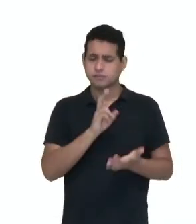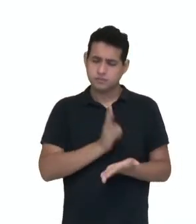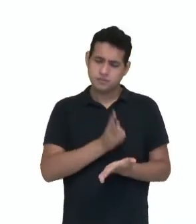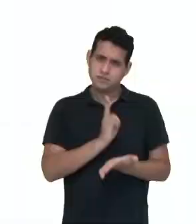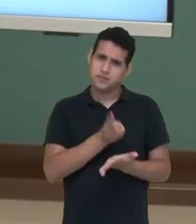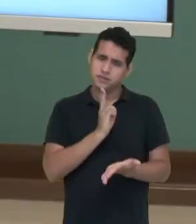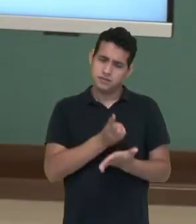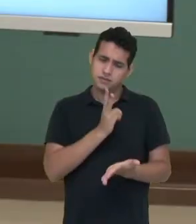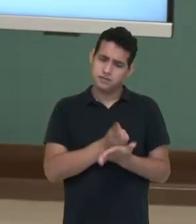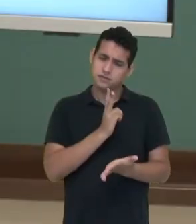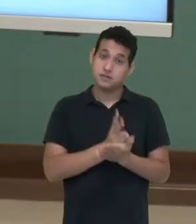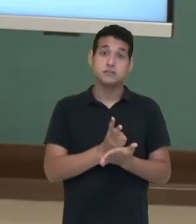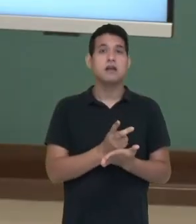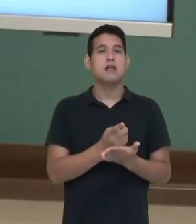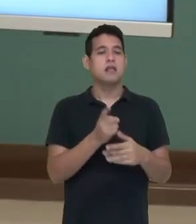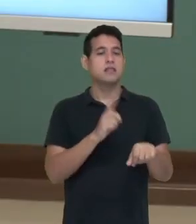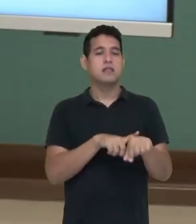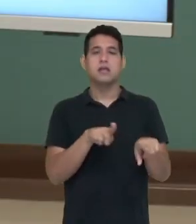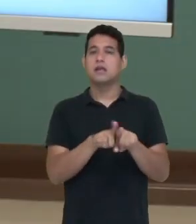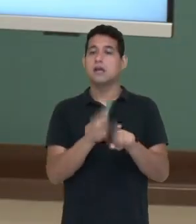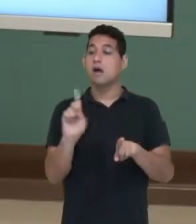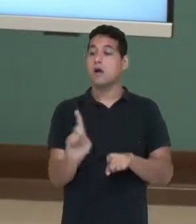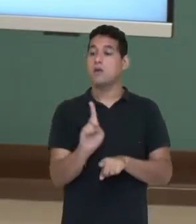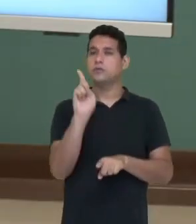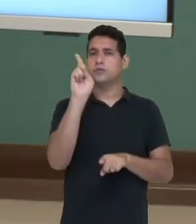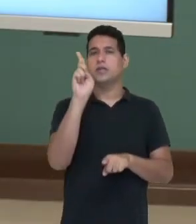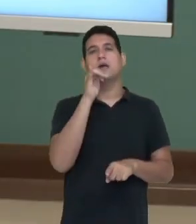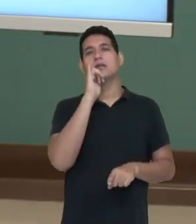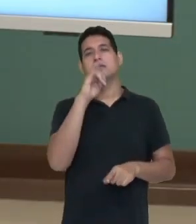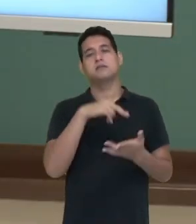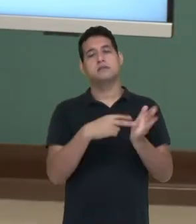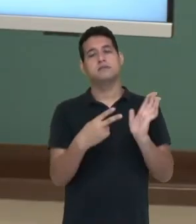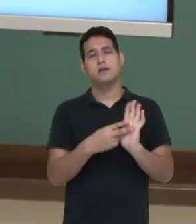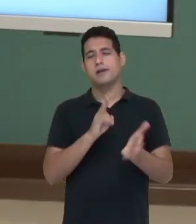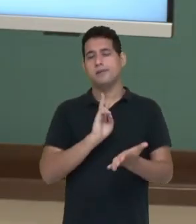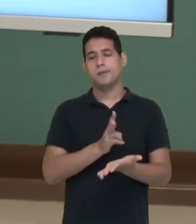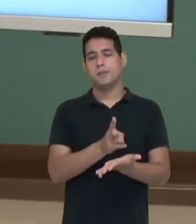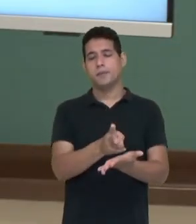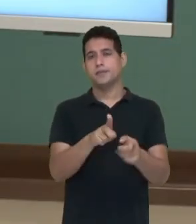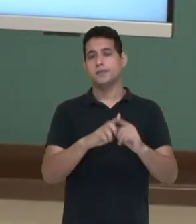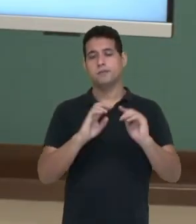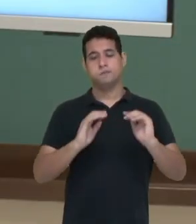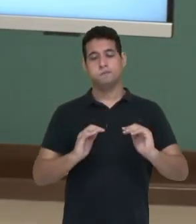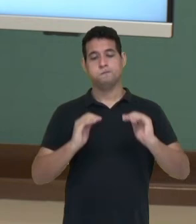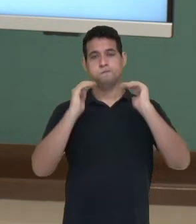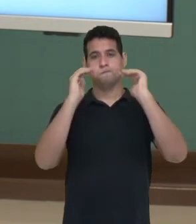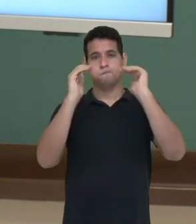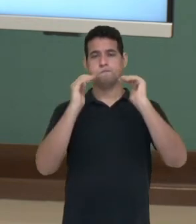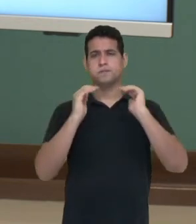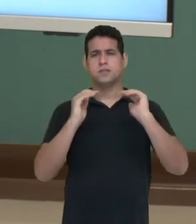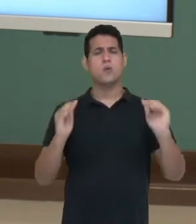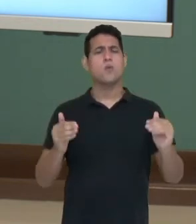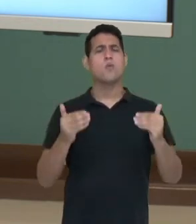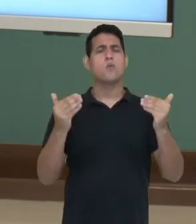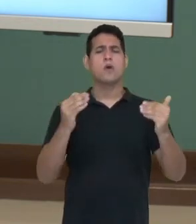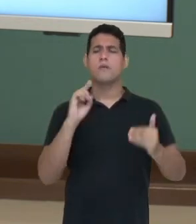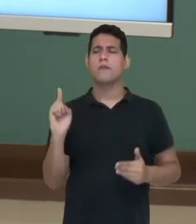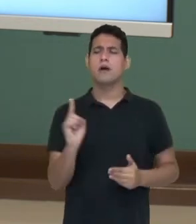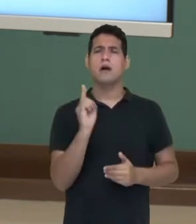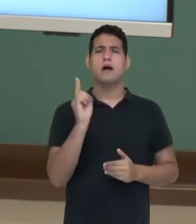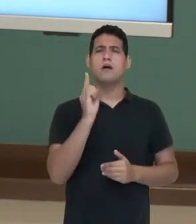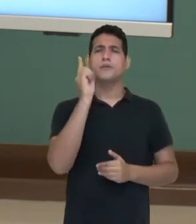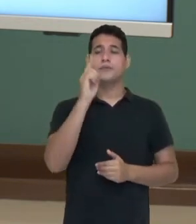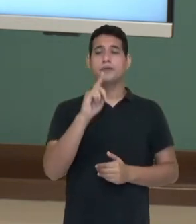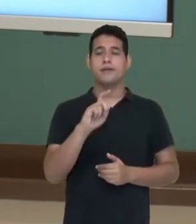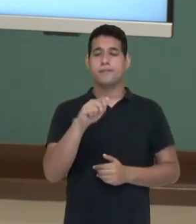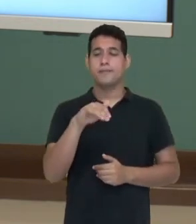essa relação entre o tempo e a altura, então vamos supor que mantendo uma constante esse crescimento. Qual a altura da